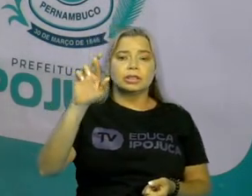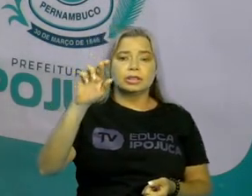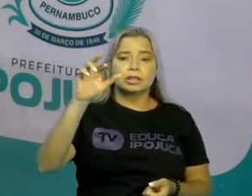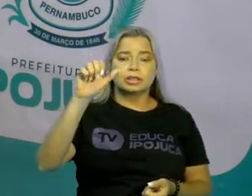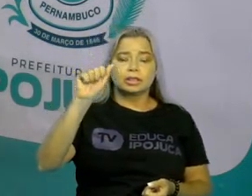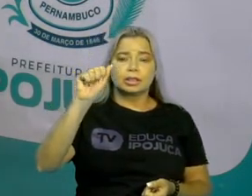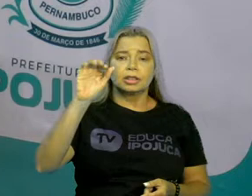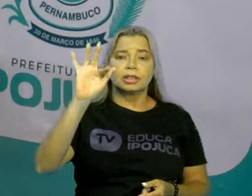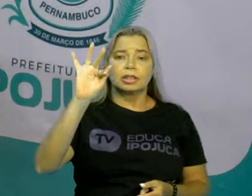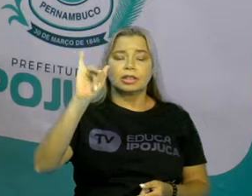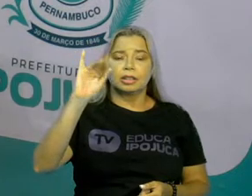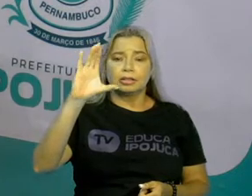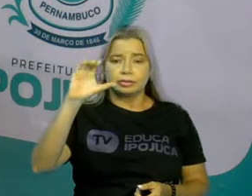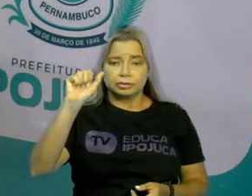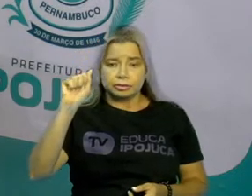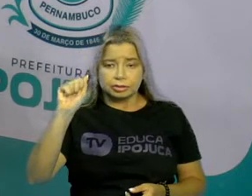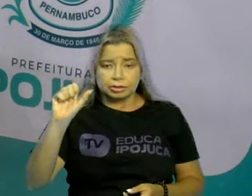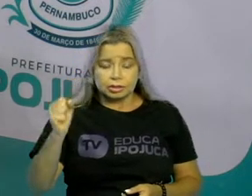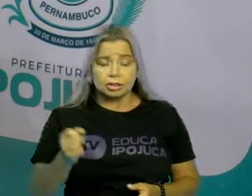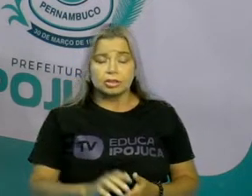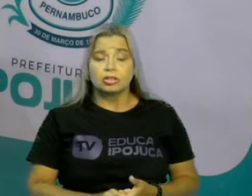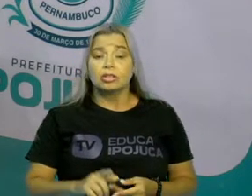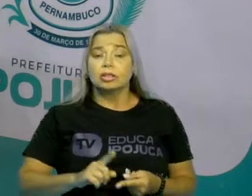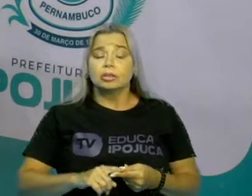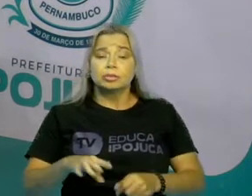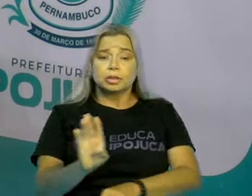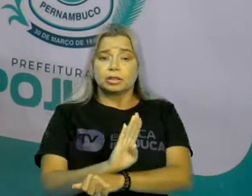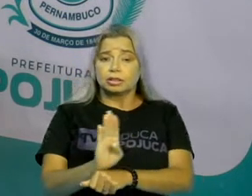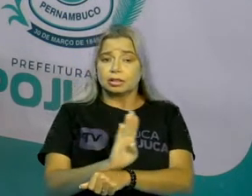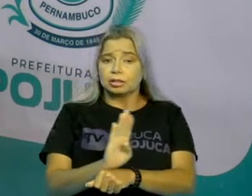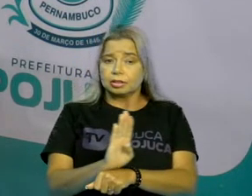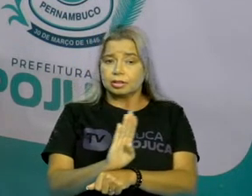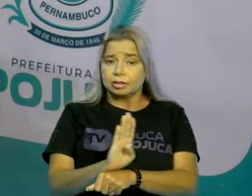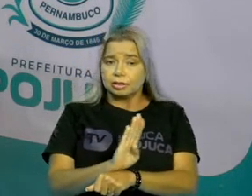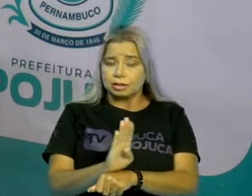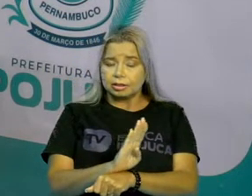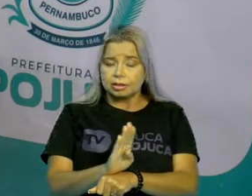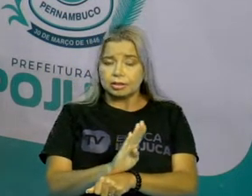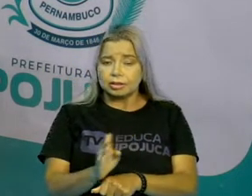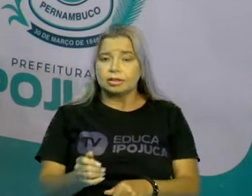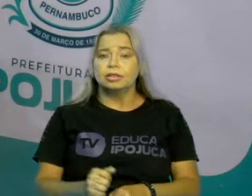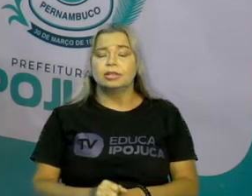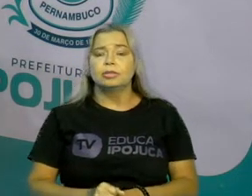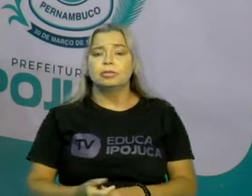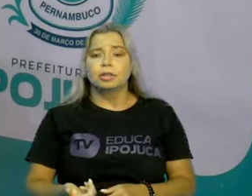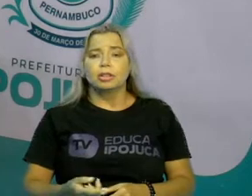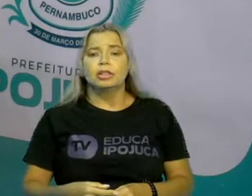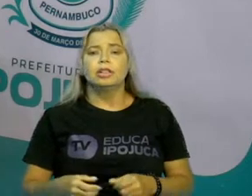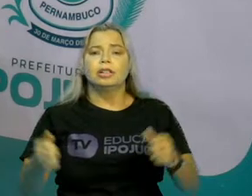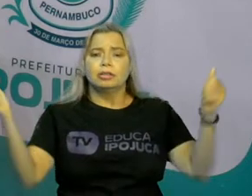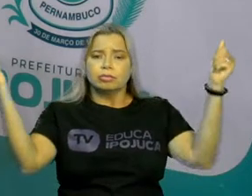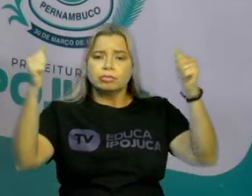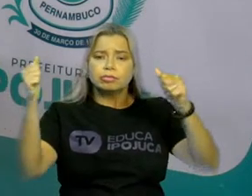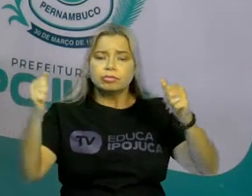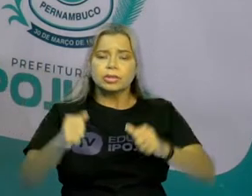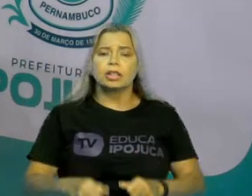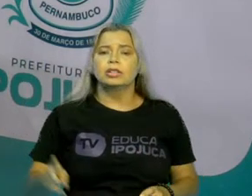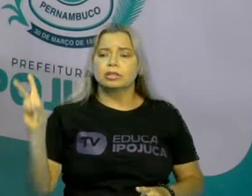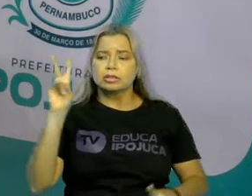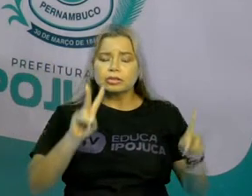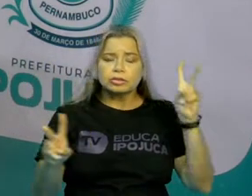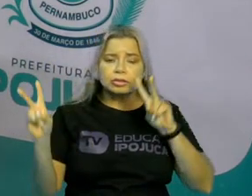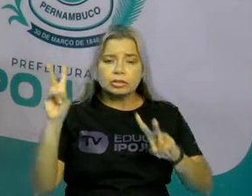cinema faz parte das artes visuais, pessoal. A criação de cinema, né? Os filmes, os